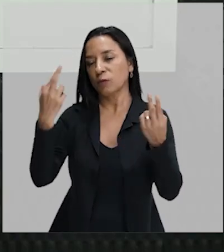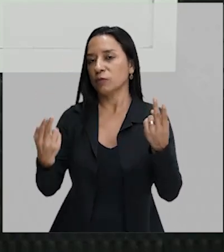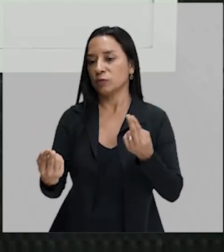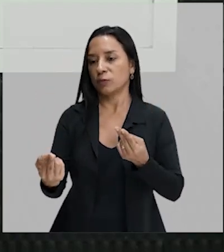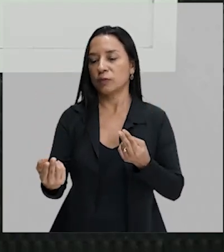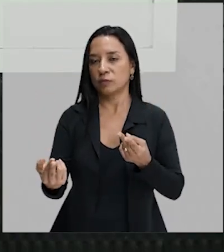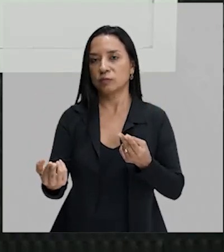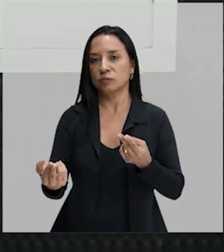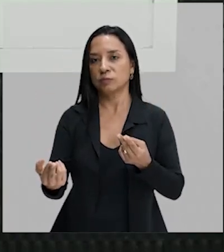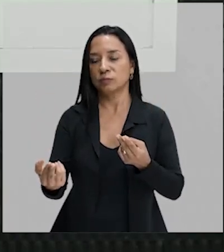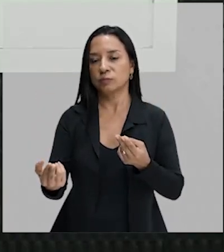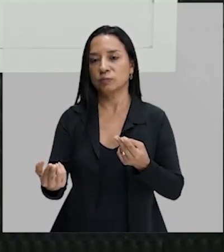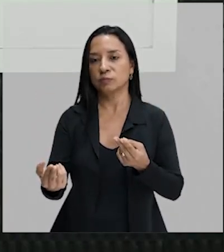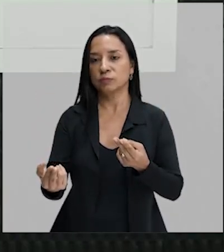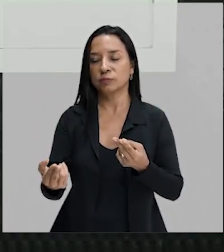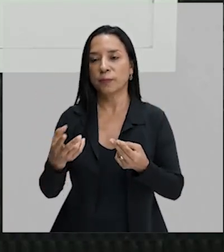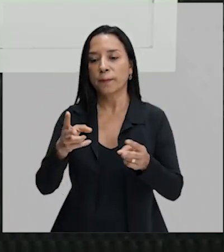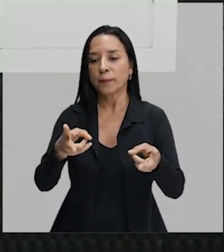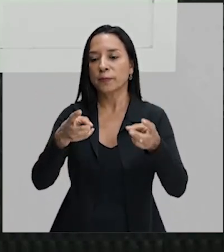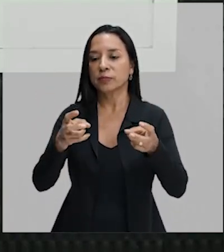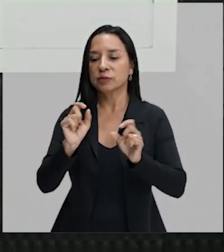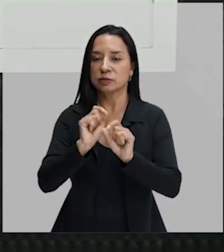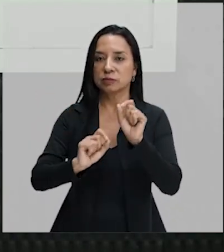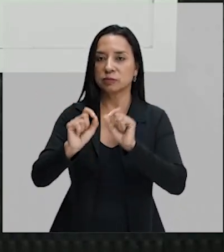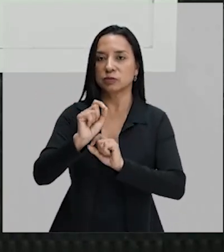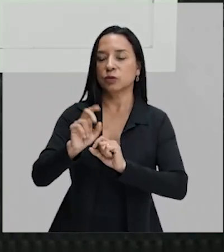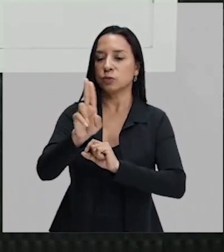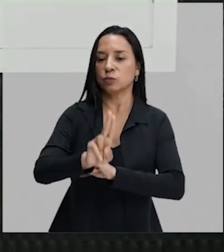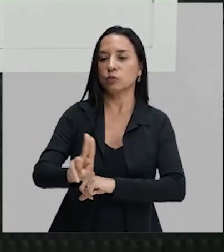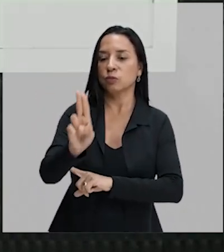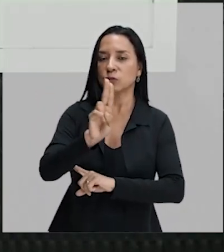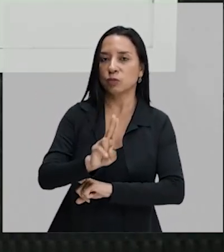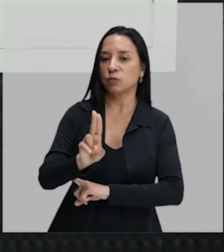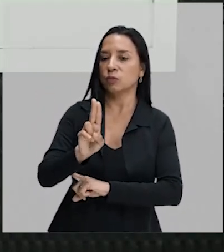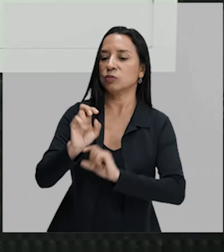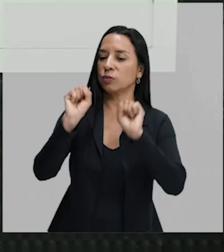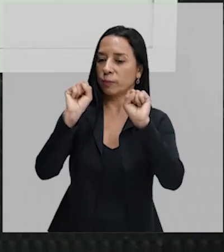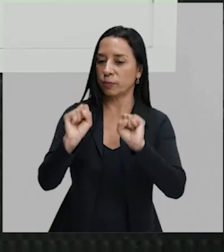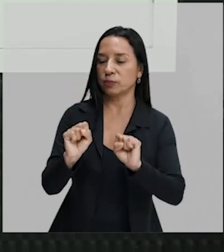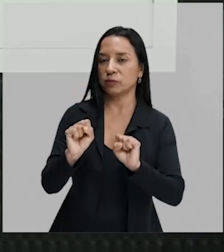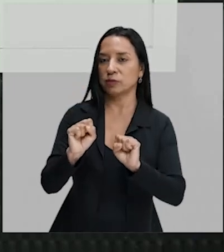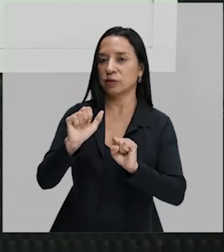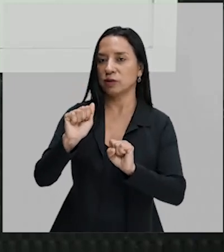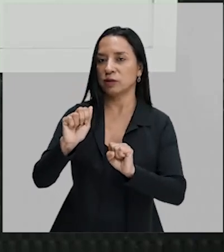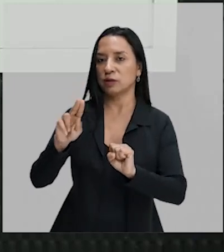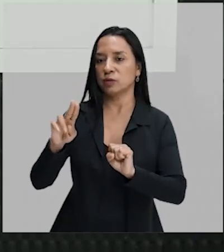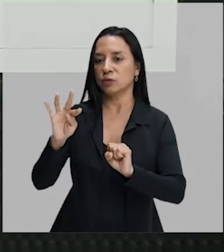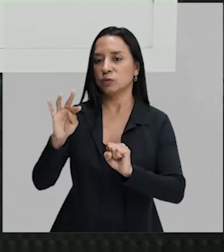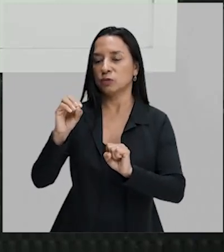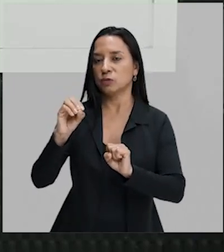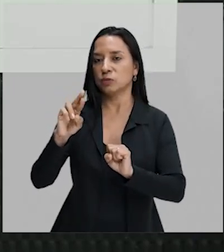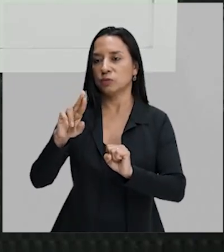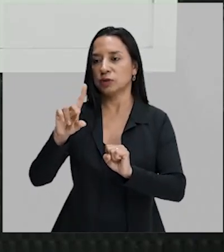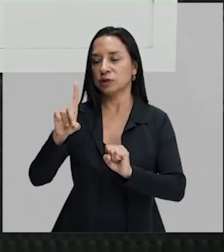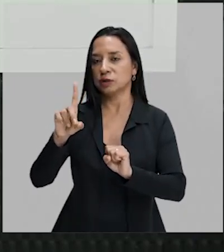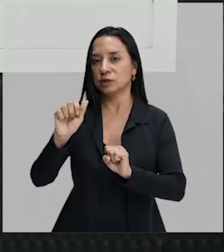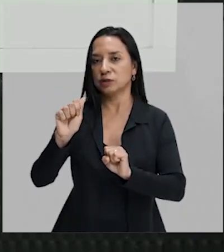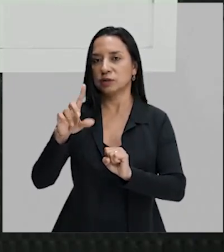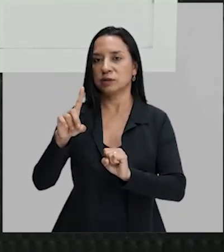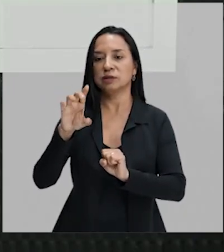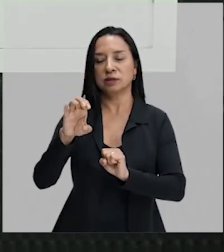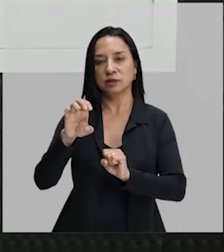tanto faz. Tá? Perceba que quando eu utilizo autoridade, certo? Eu estou chamando o